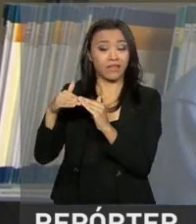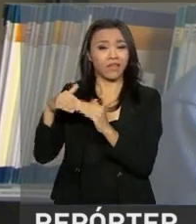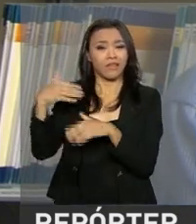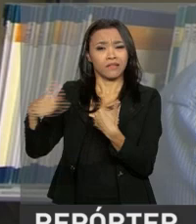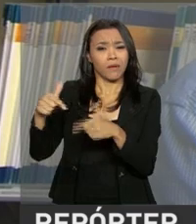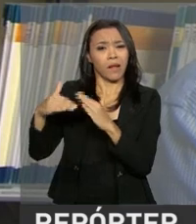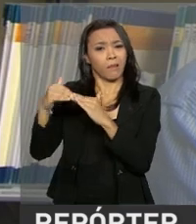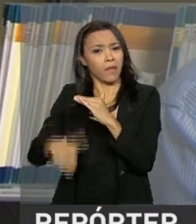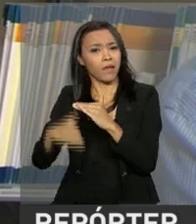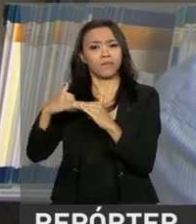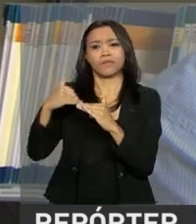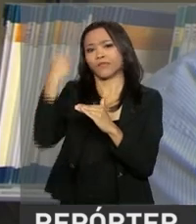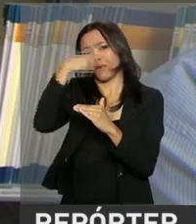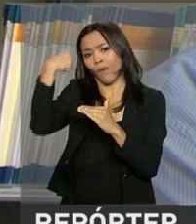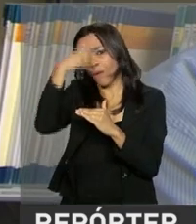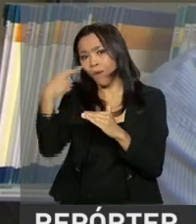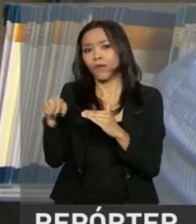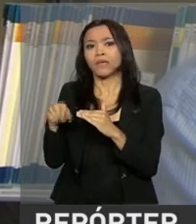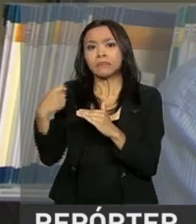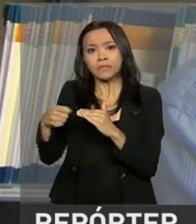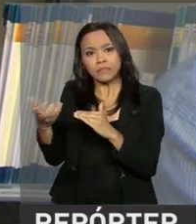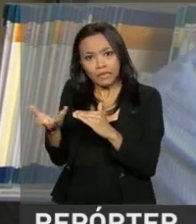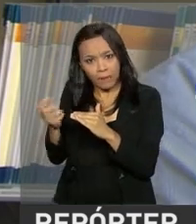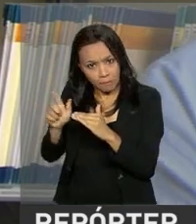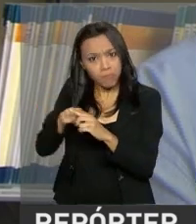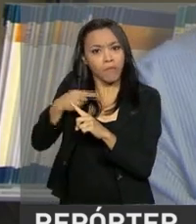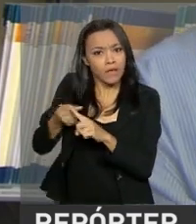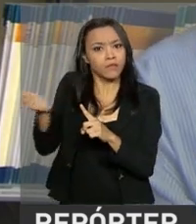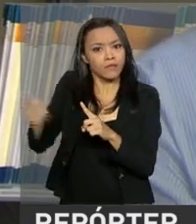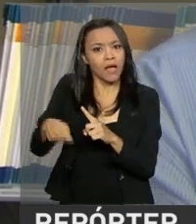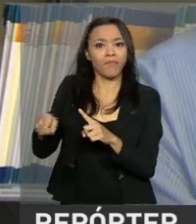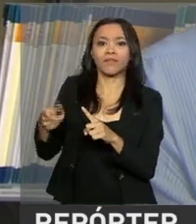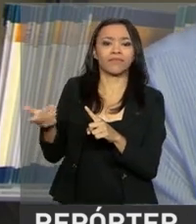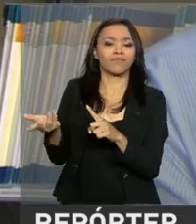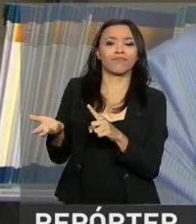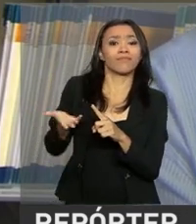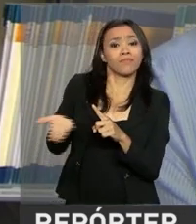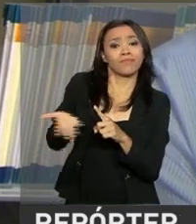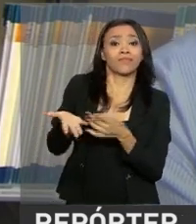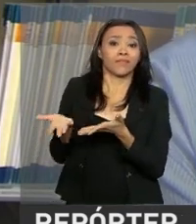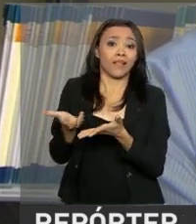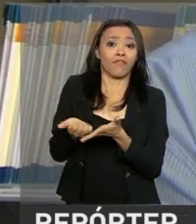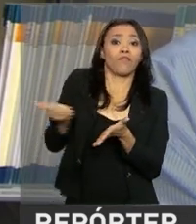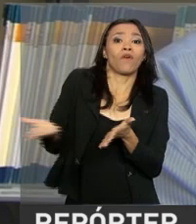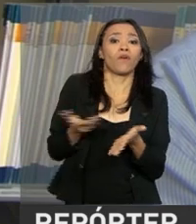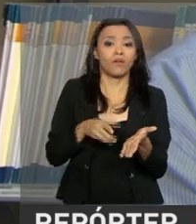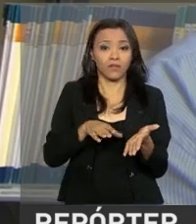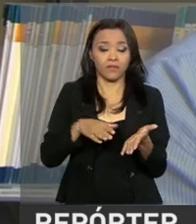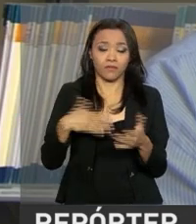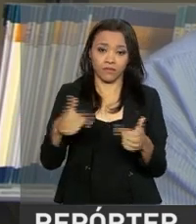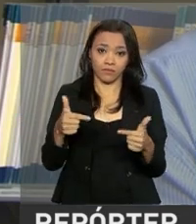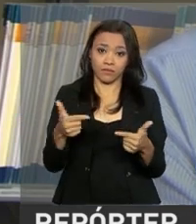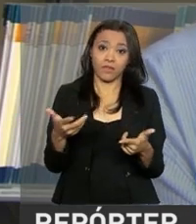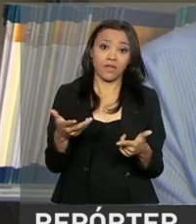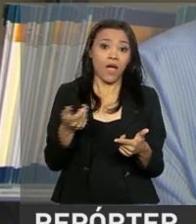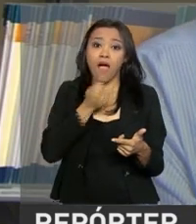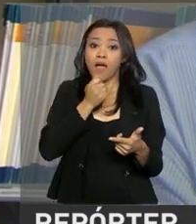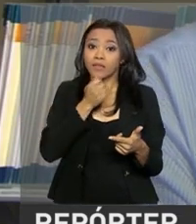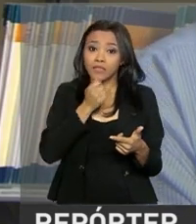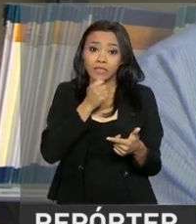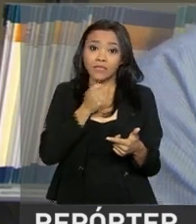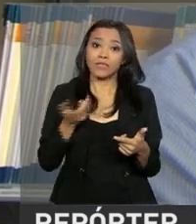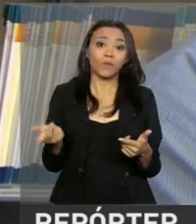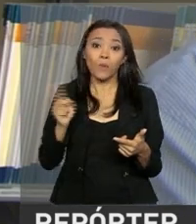seja por horas trabalhadas por insuficiência de horas trabalhadas ou seja porque são pessoas que estão fora do mercado eh não foram classificadas